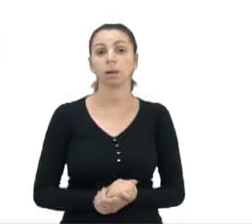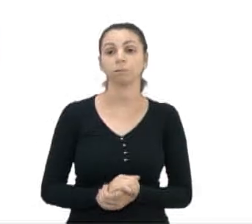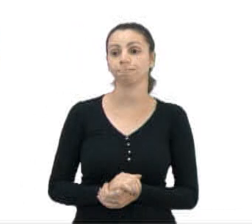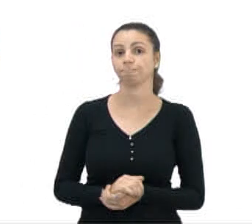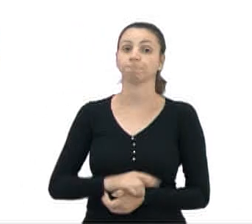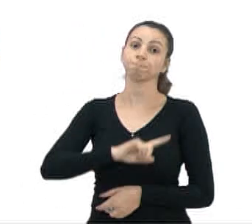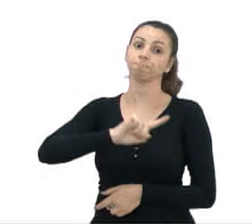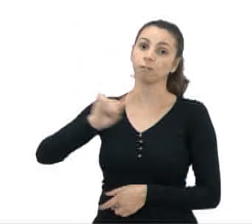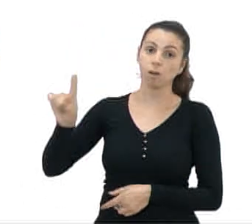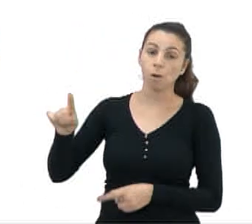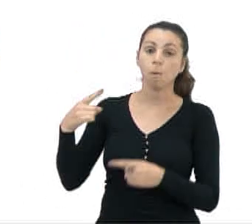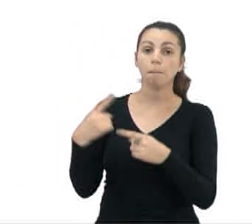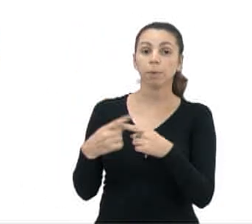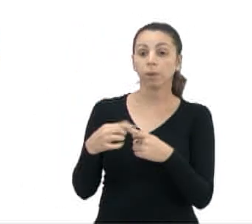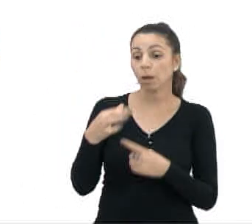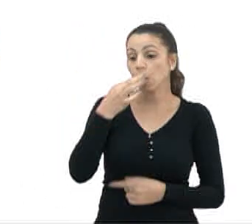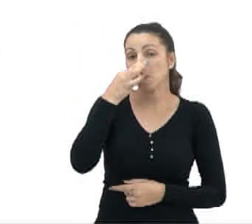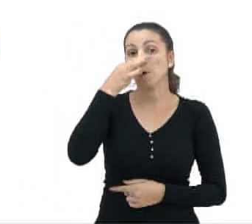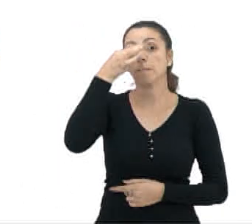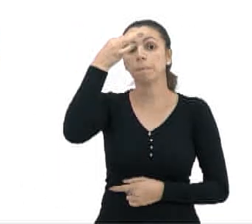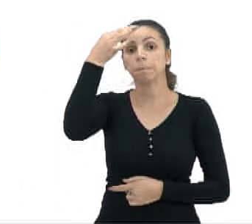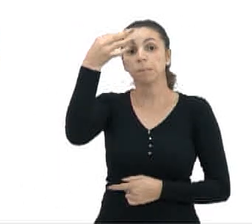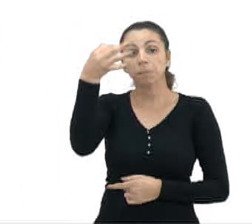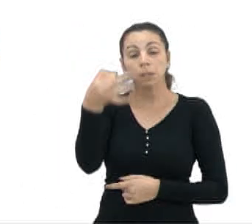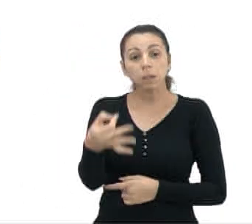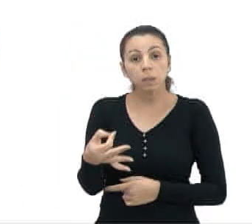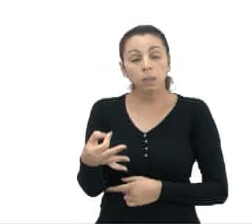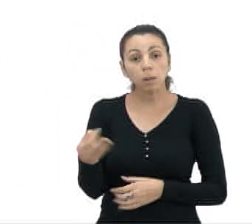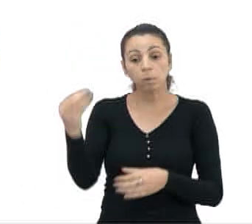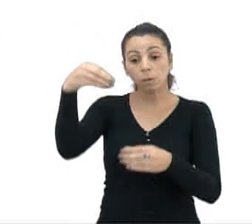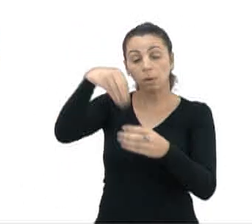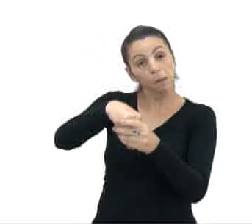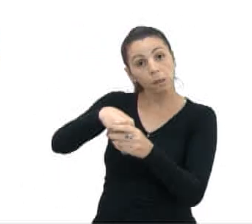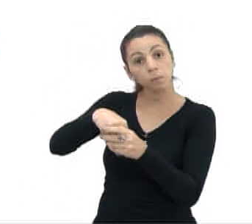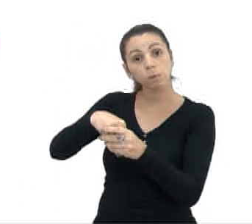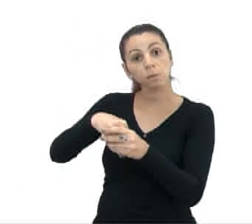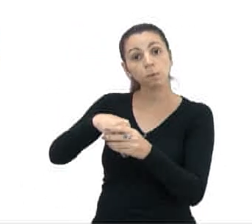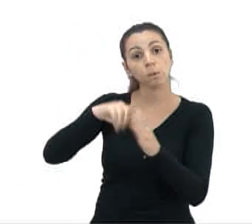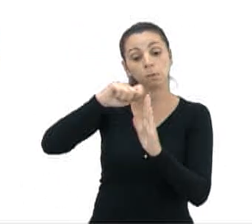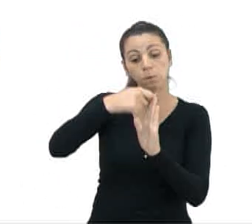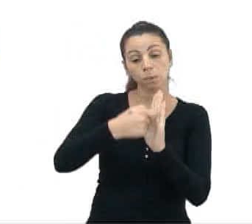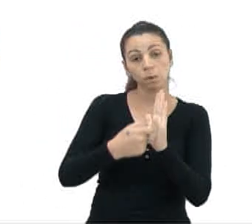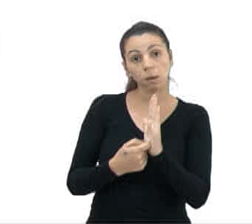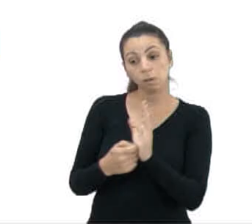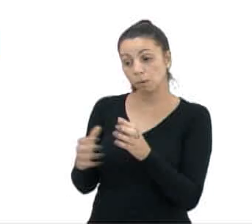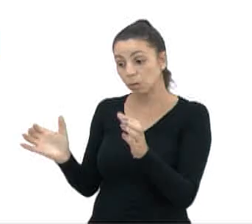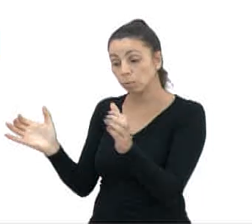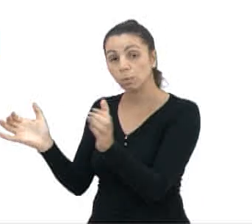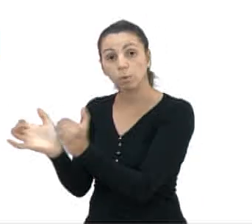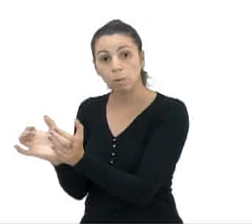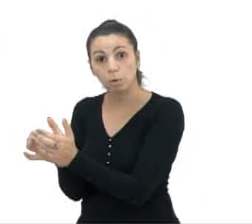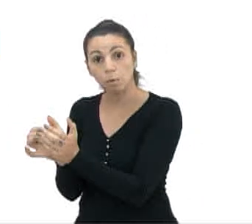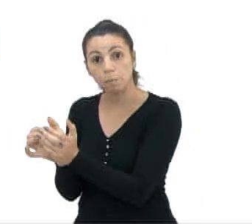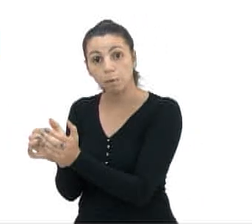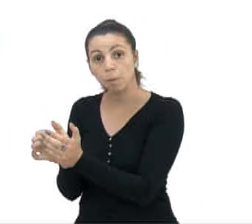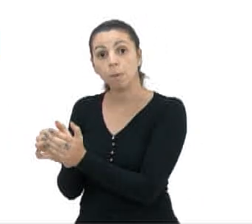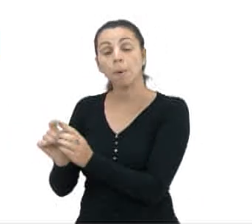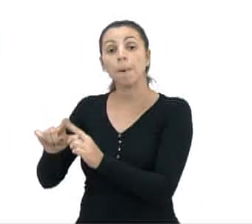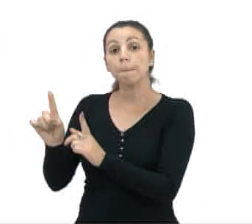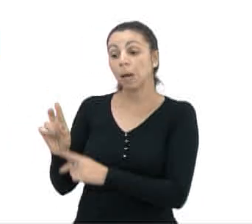pois como a opinião inserida é de uma equipe, não há nome dos envolvidos. Mas tem